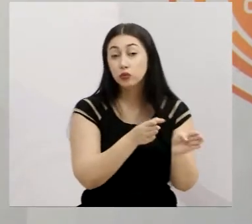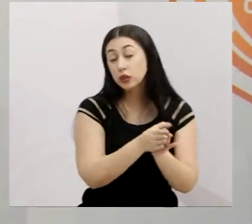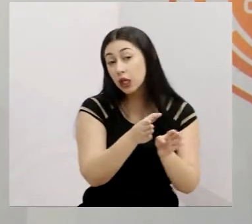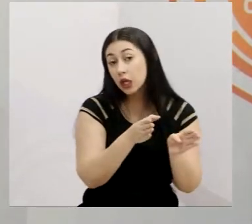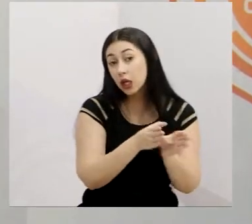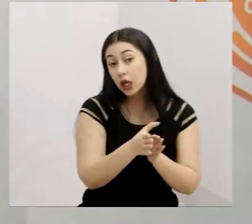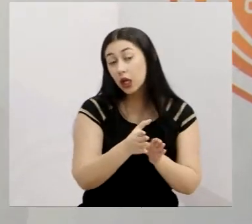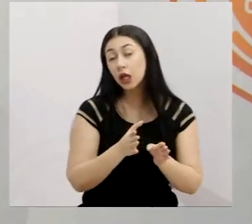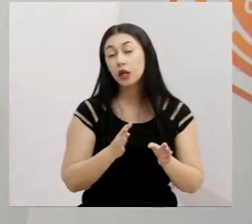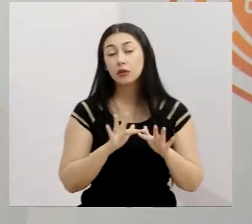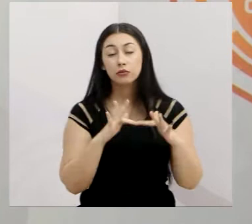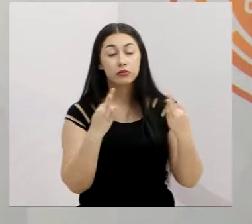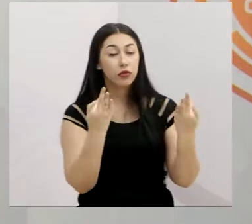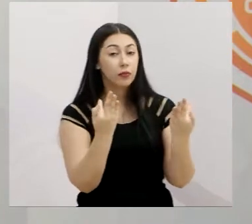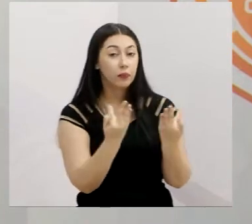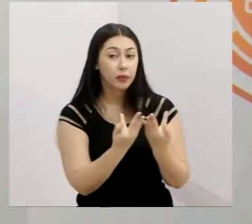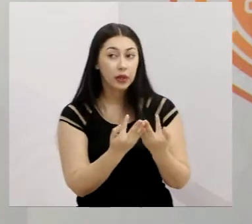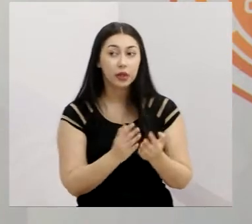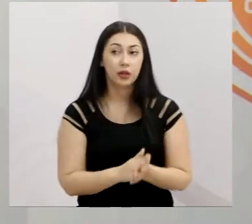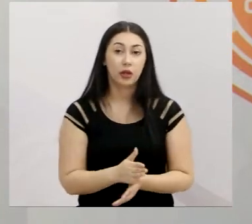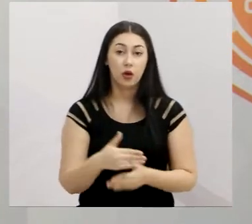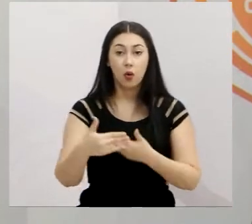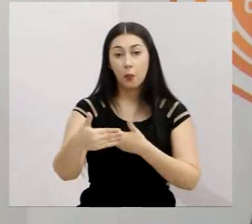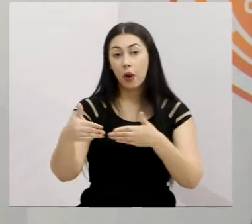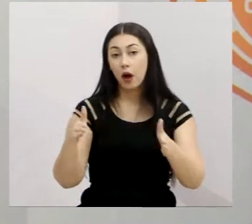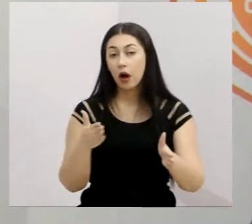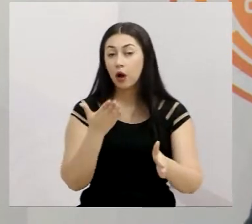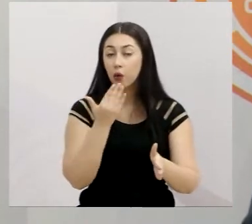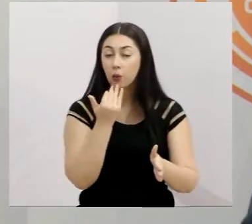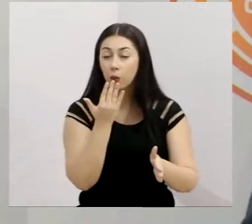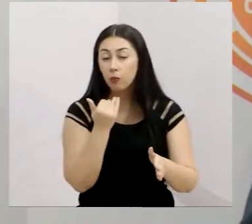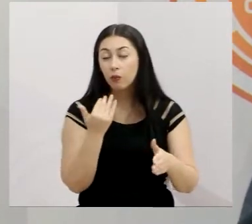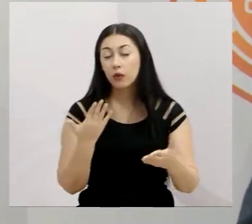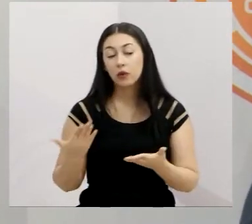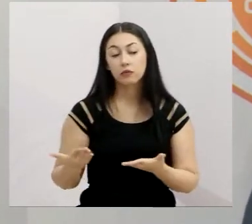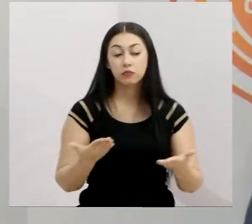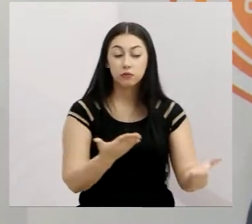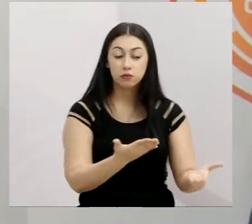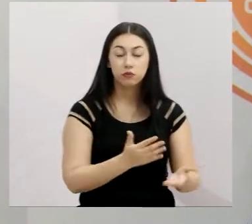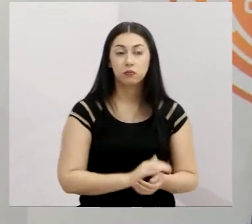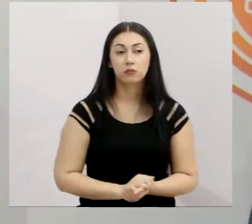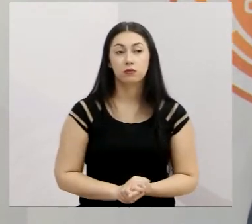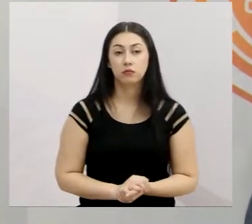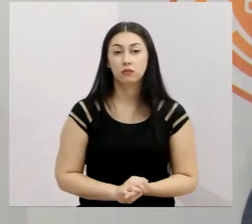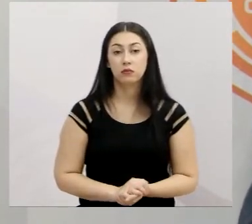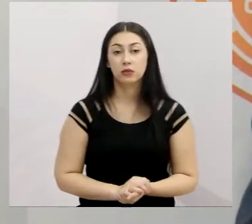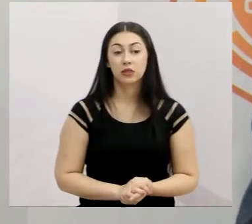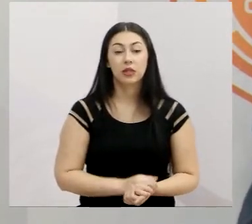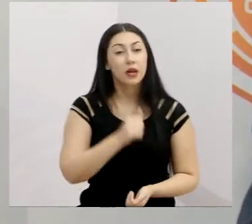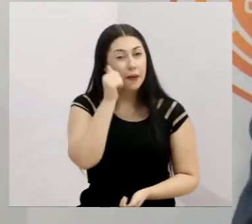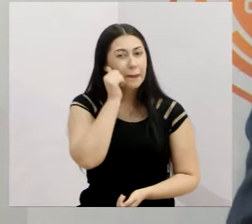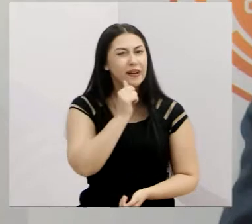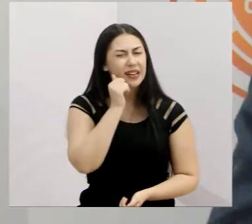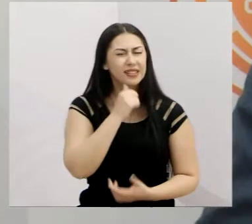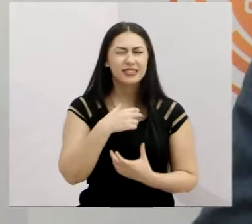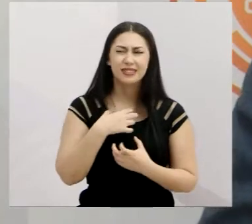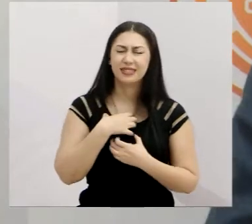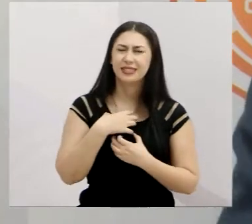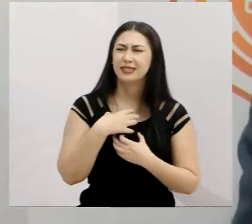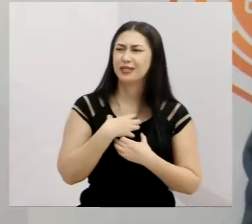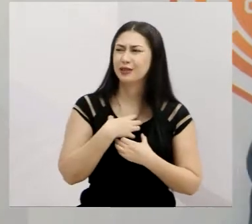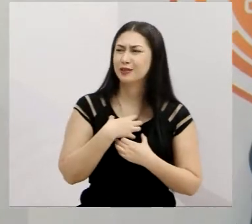né familiar uma cesta básica uma um auxílio para que essas mulheres se